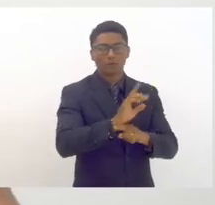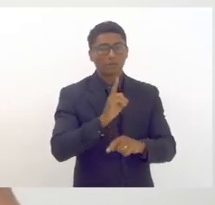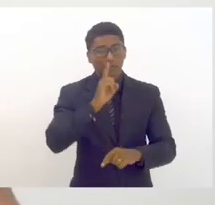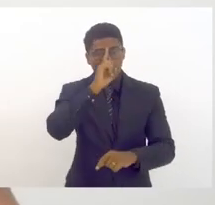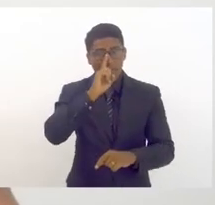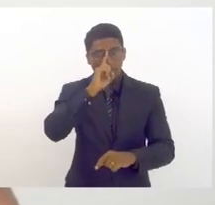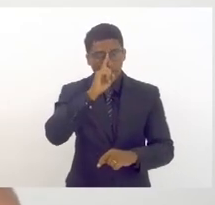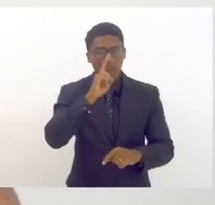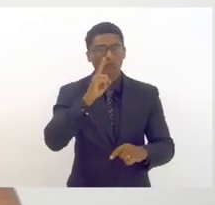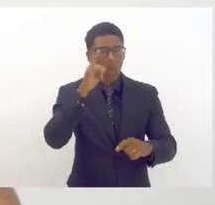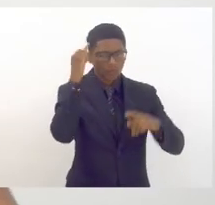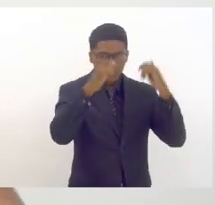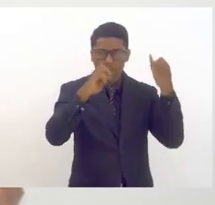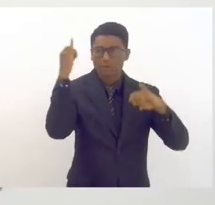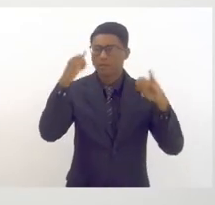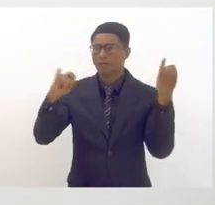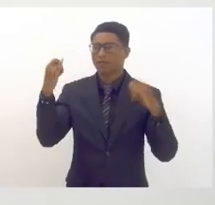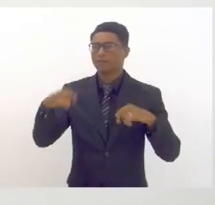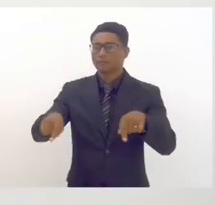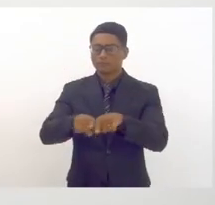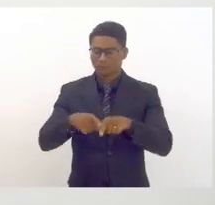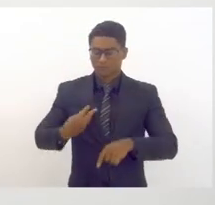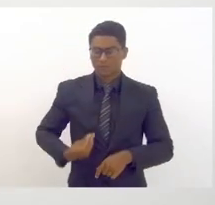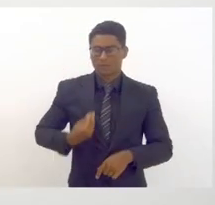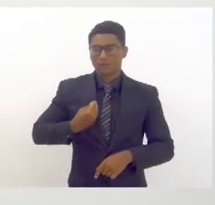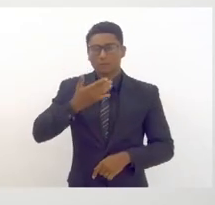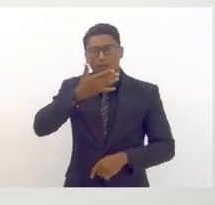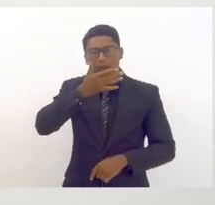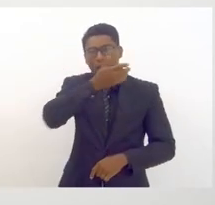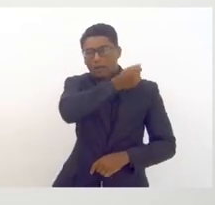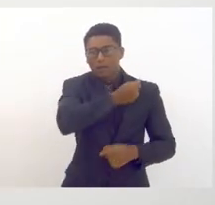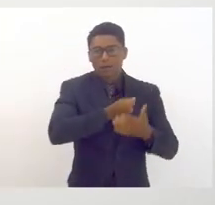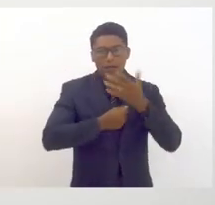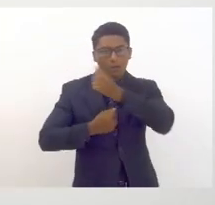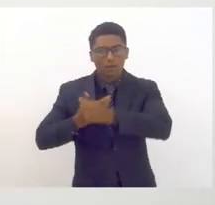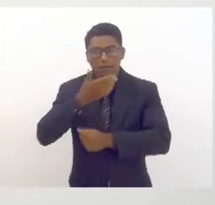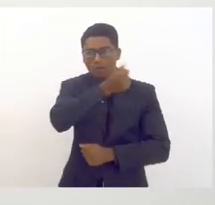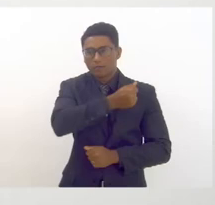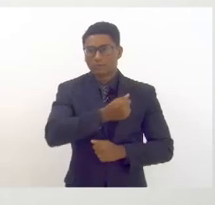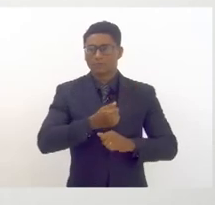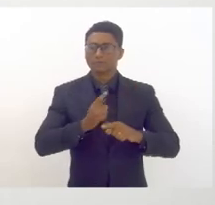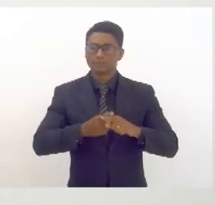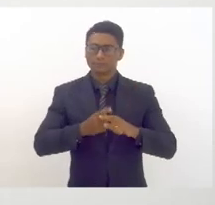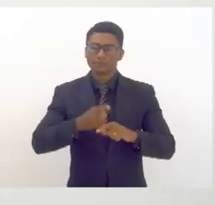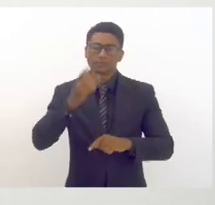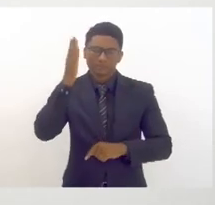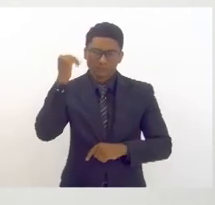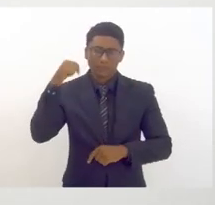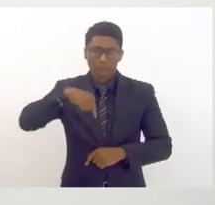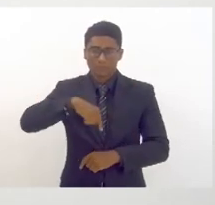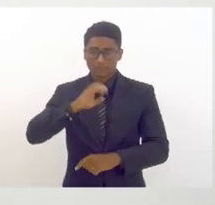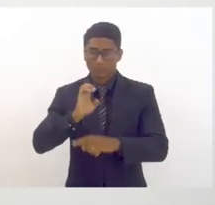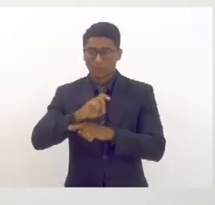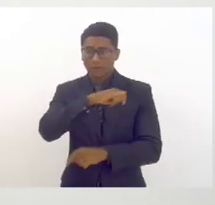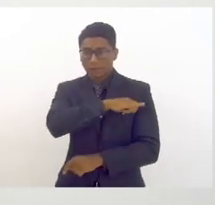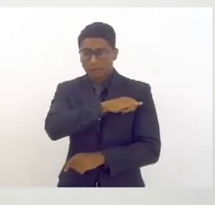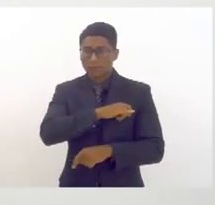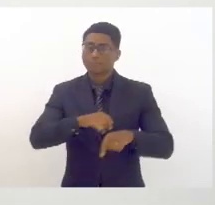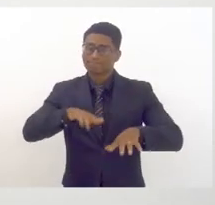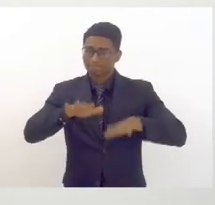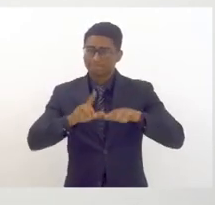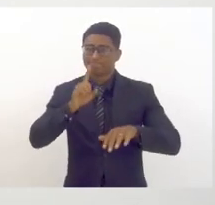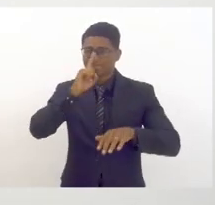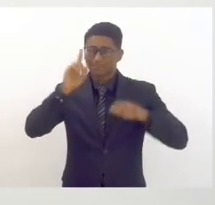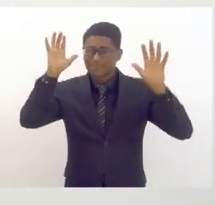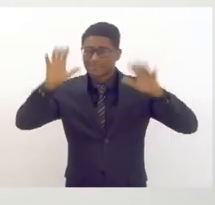obviamente salvando muitas vidas por conta da realidade do nosso país e principalmente do estado do Rio de Janeiro. Então,